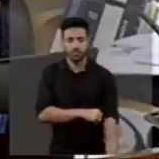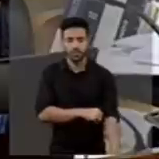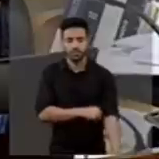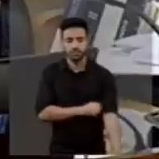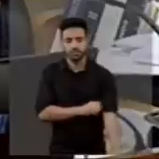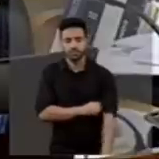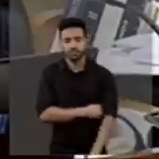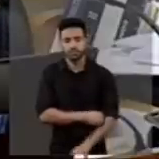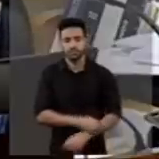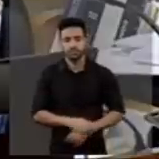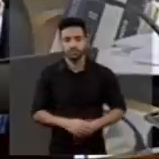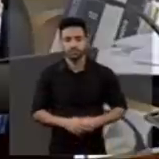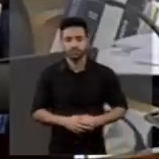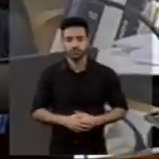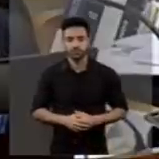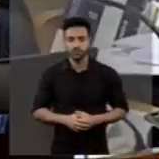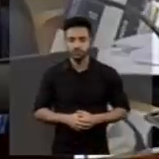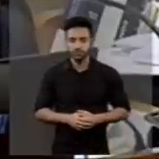e pego aqui